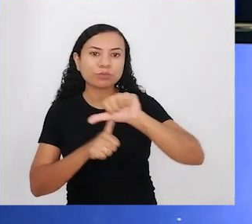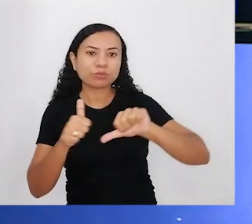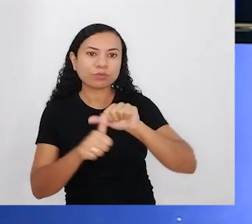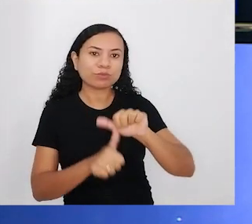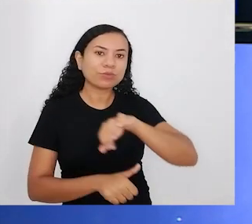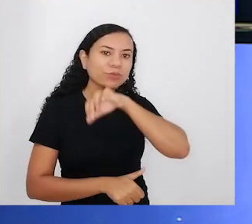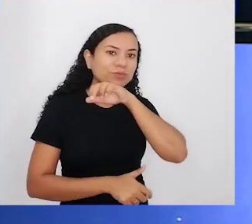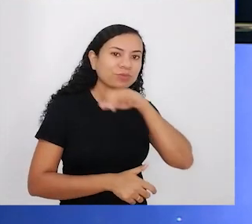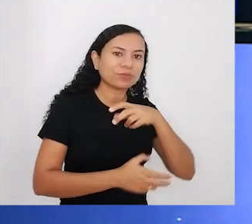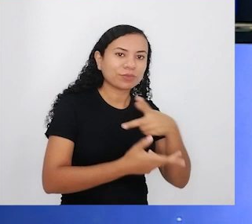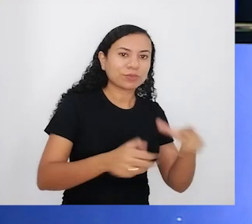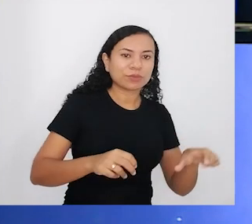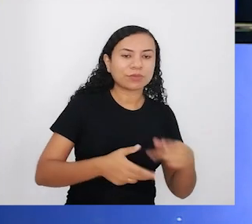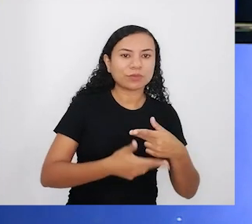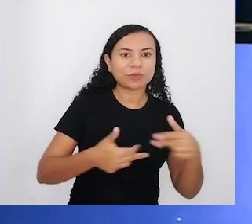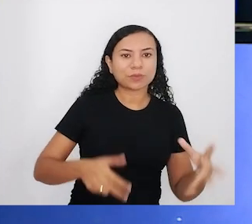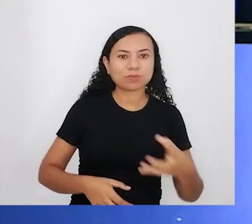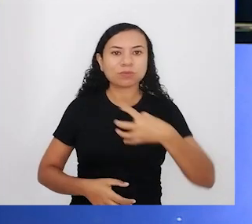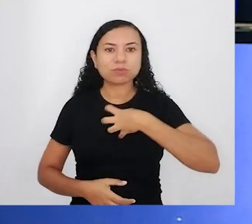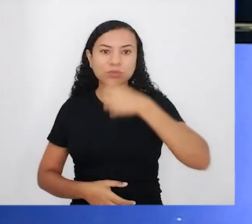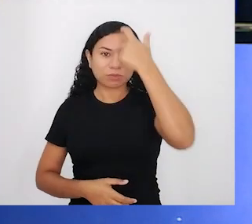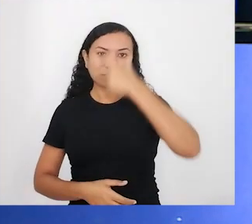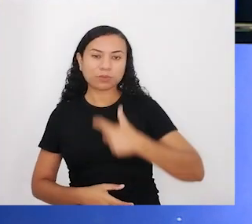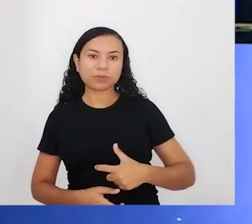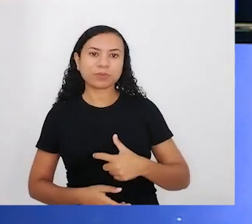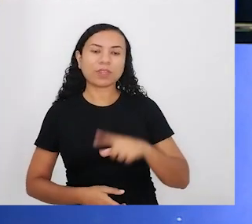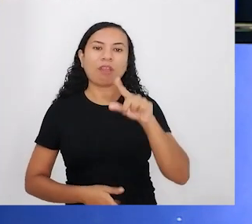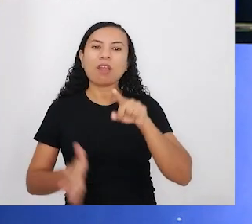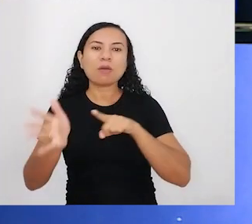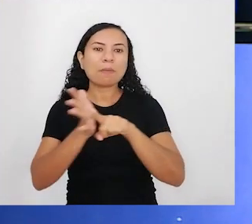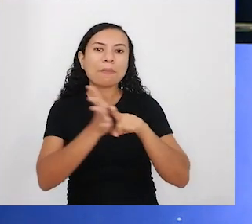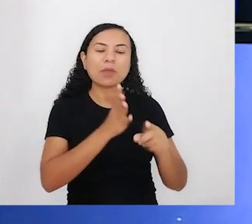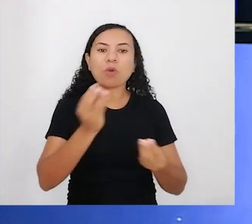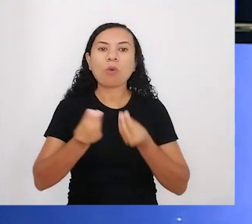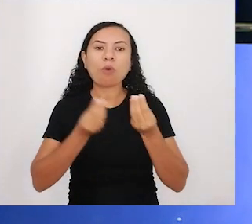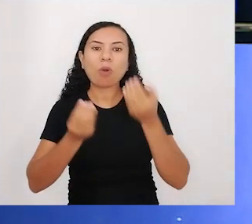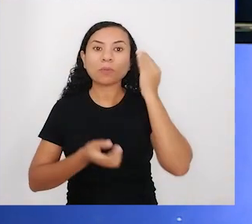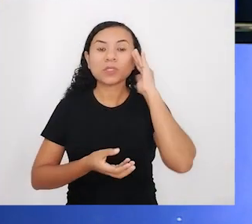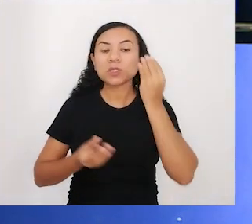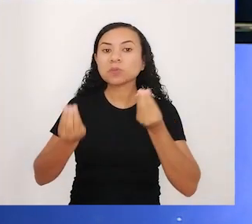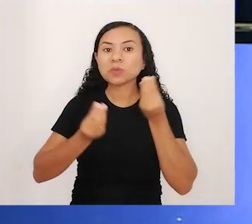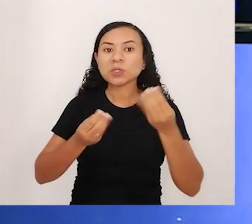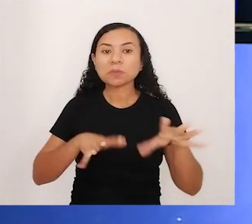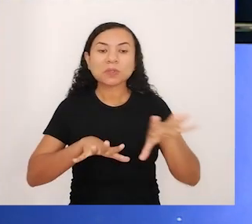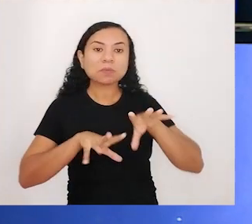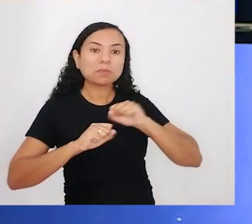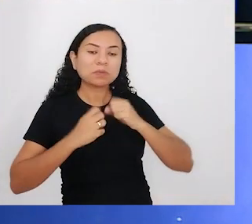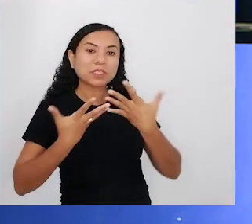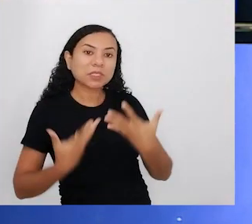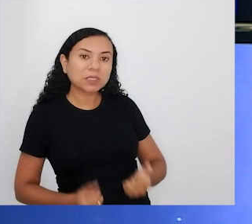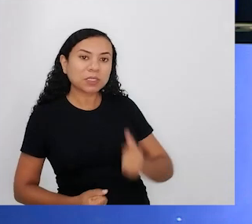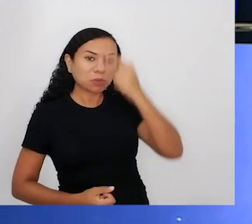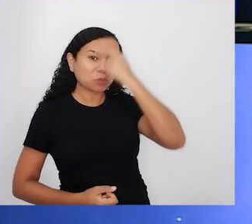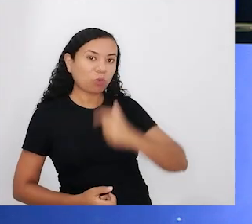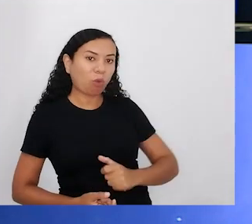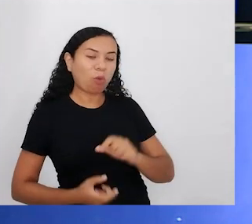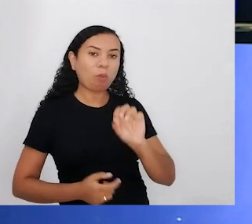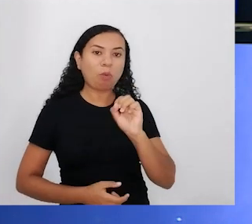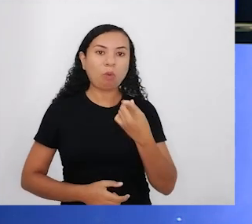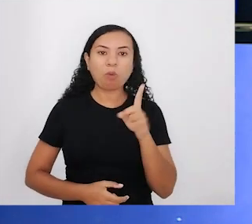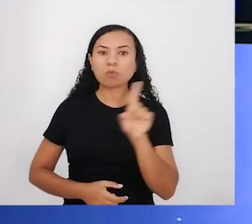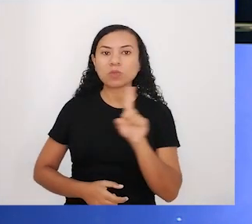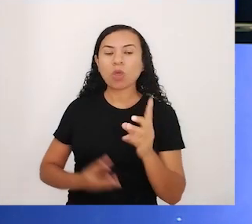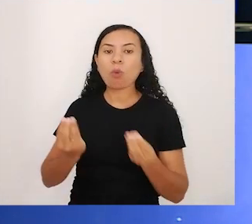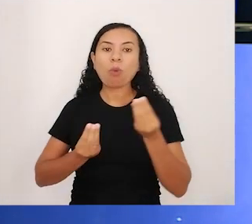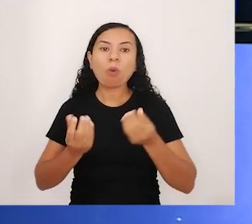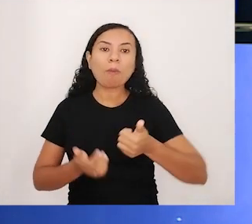pesquisas que são desenvolvidas no intuito de entender qual é a rejeição aos tecidos, como que nós podemos melhorar a situação dos